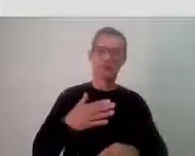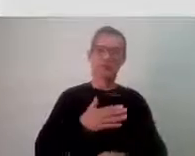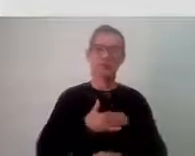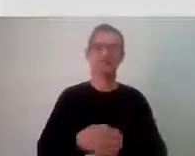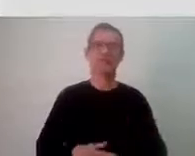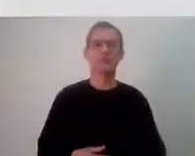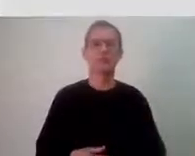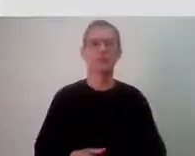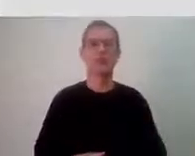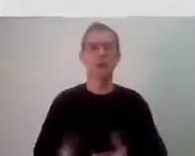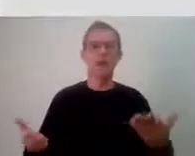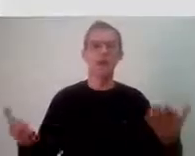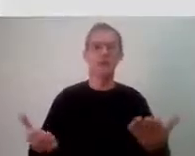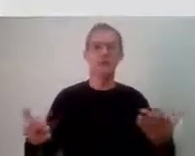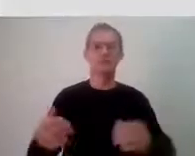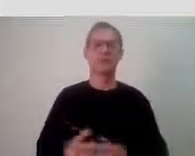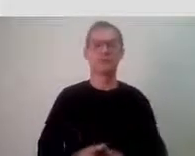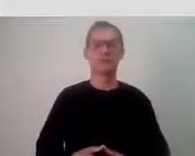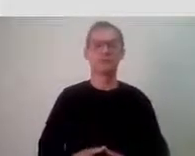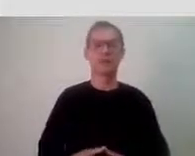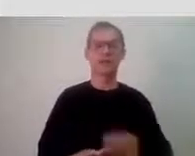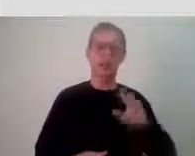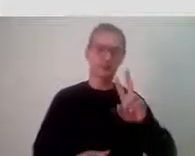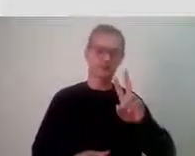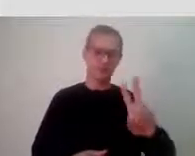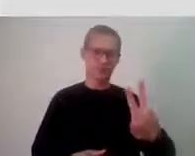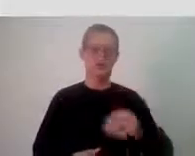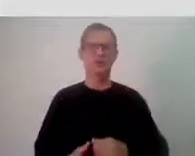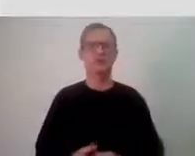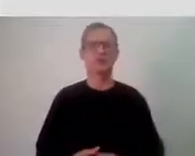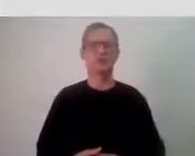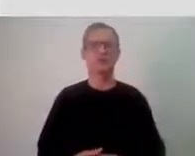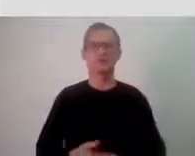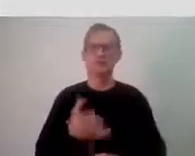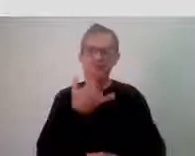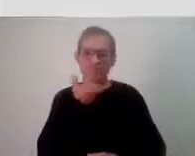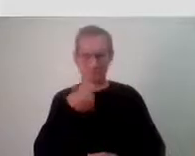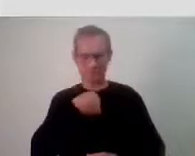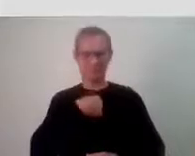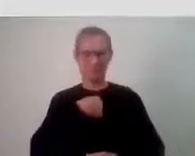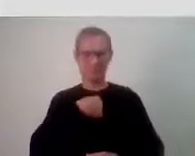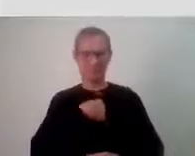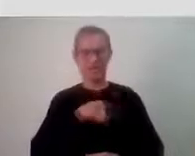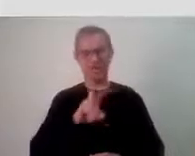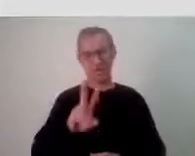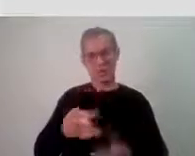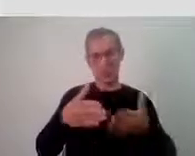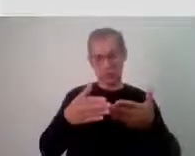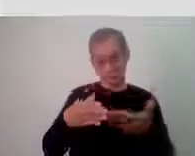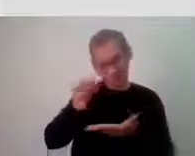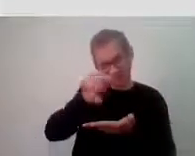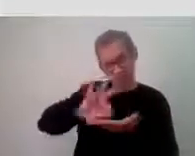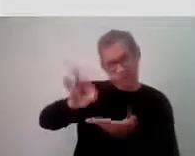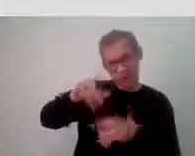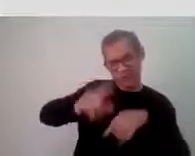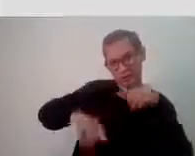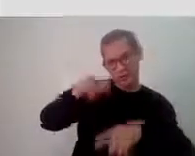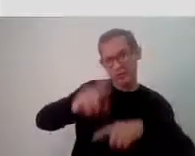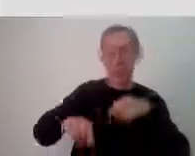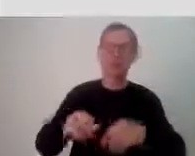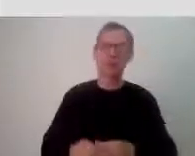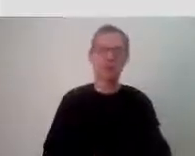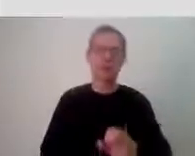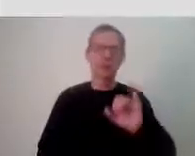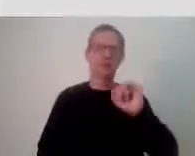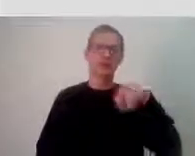gente, aqui é 2, gente. Perdoa eu. Ali é 2, por favor, corrijam. A